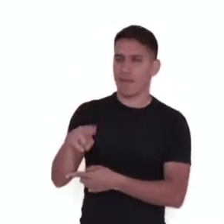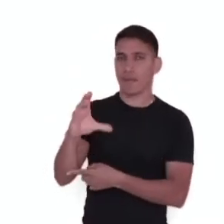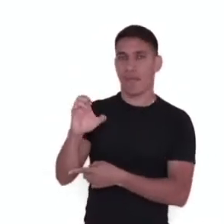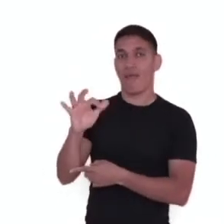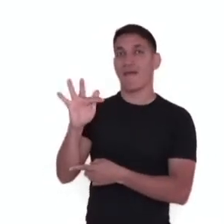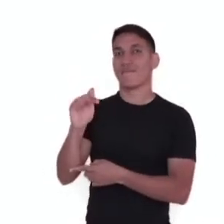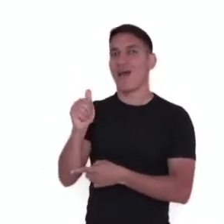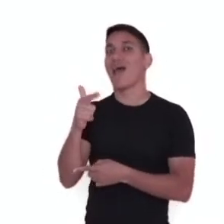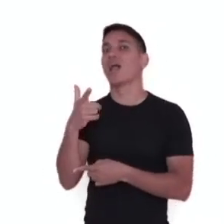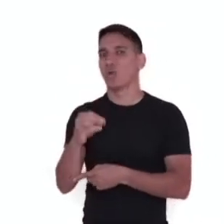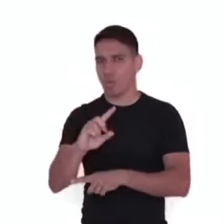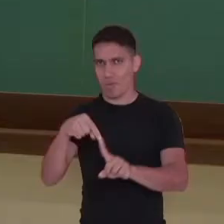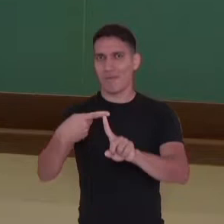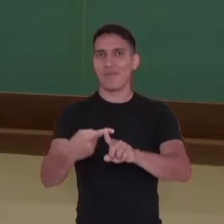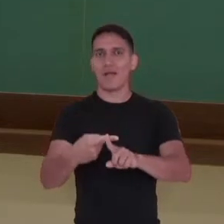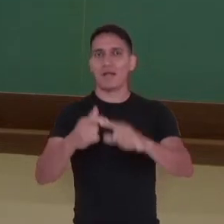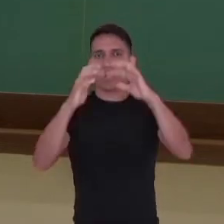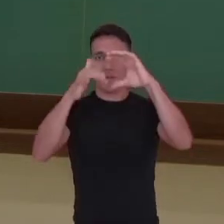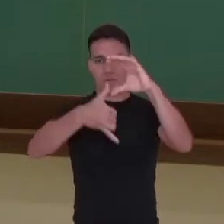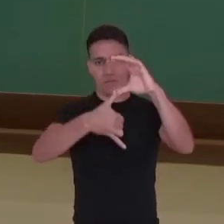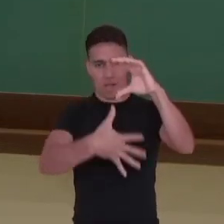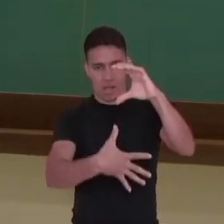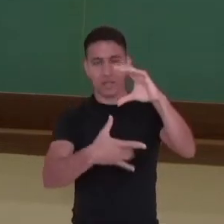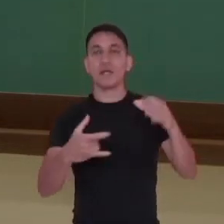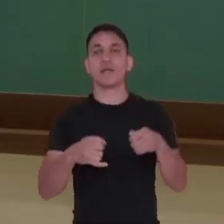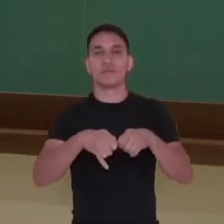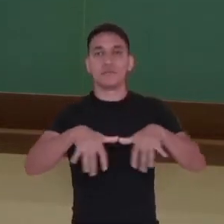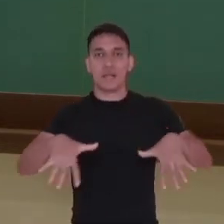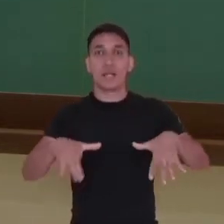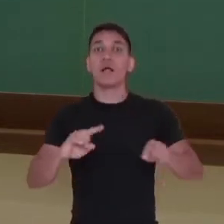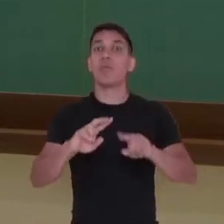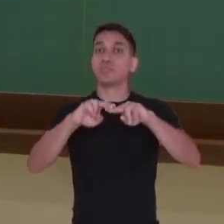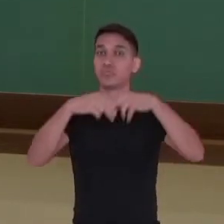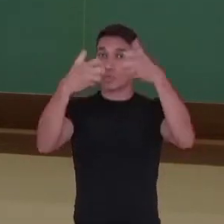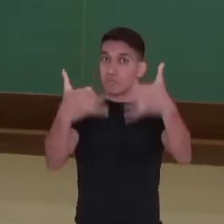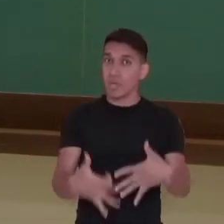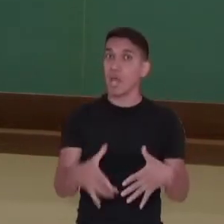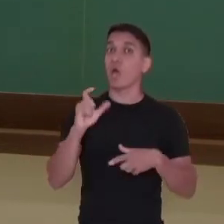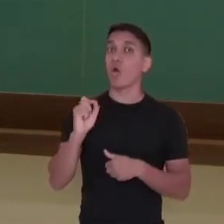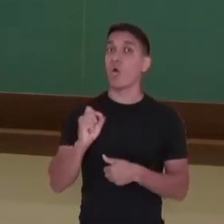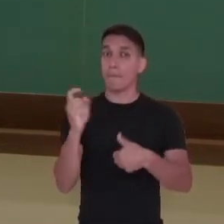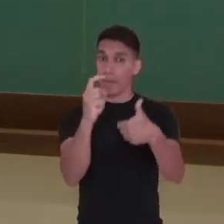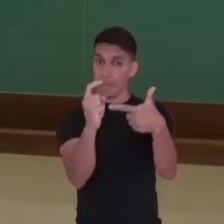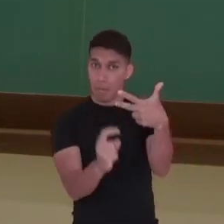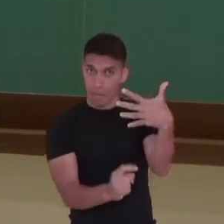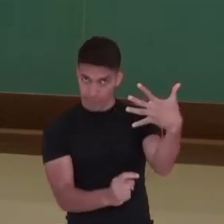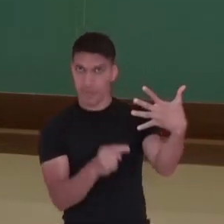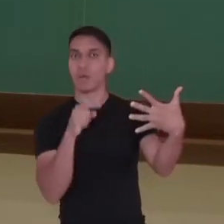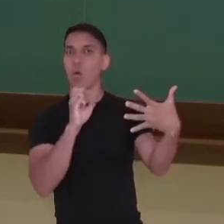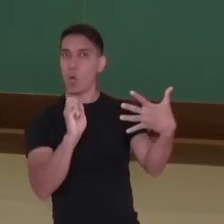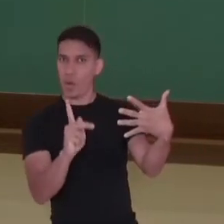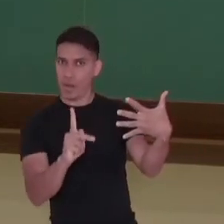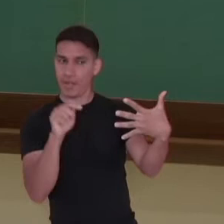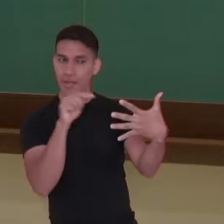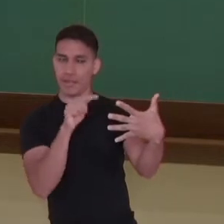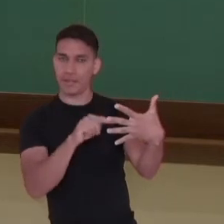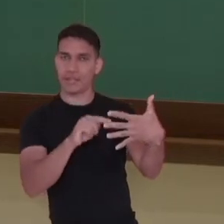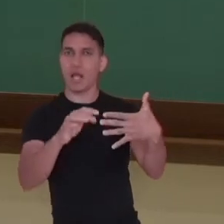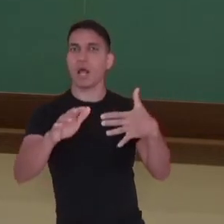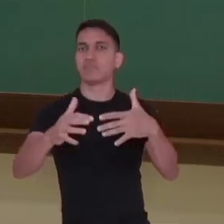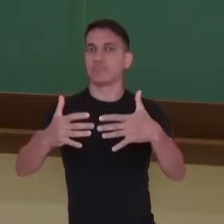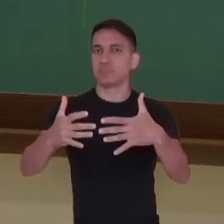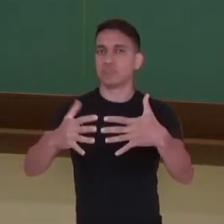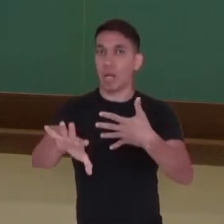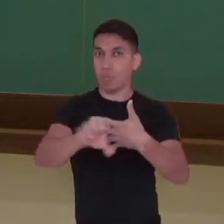medula espinal e os nervos. Então, estamos falando dos órgãos dos sentidos, sistema